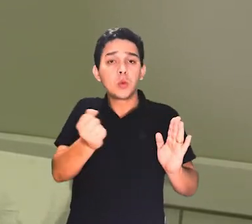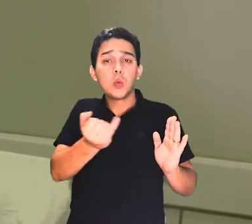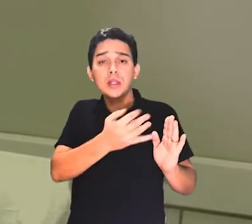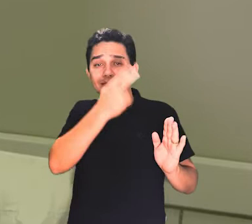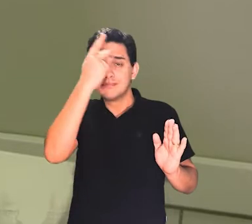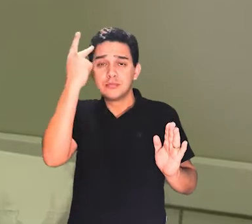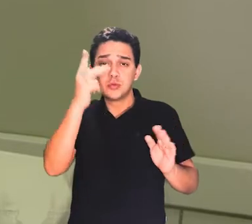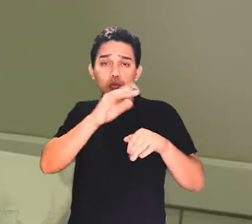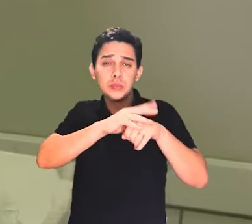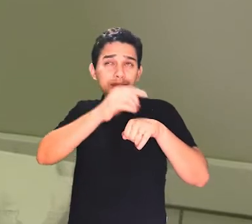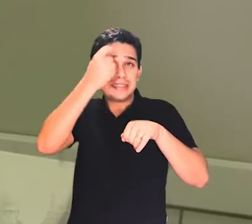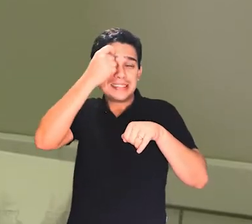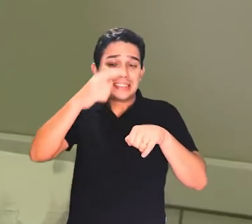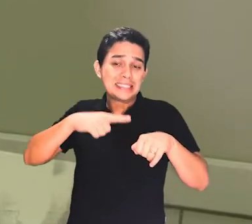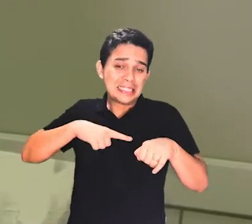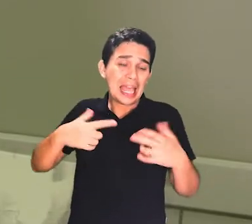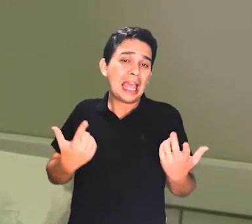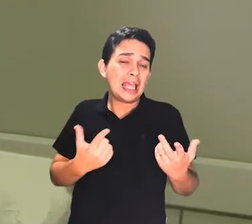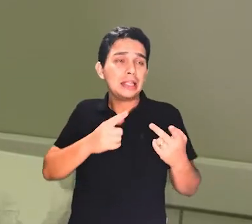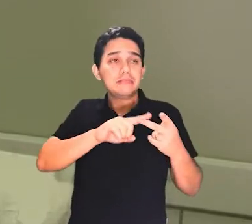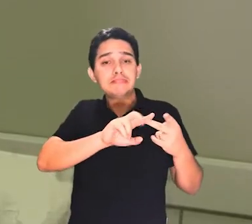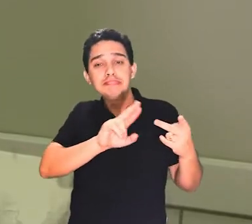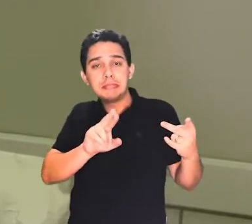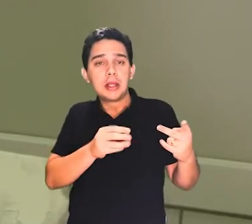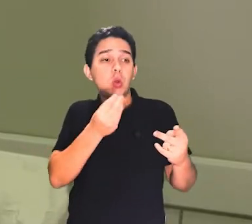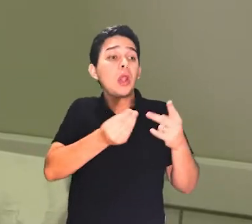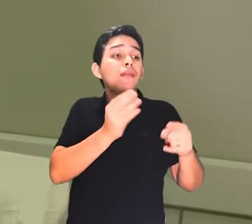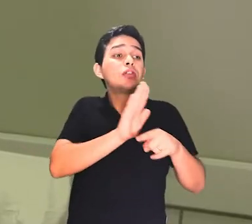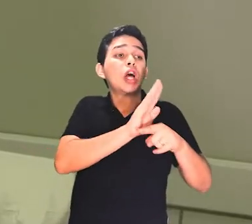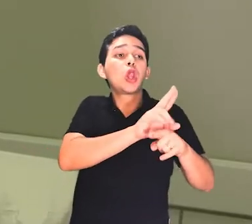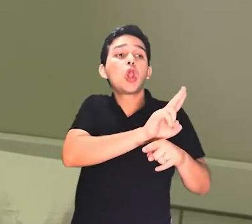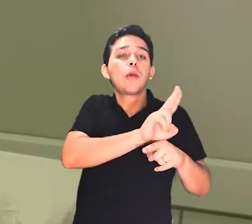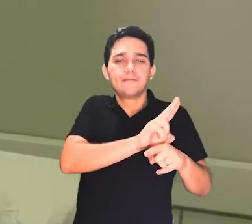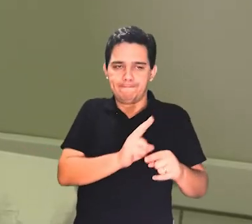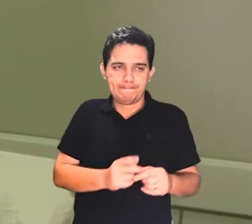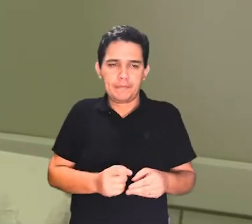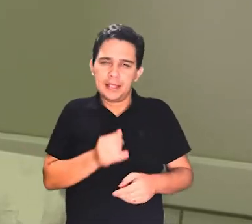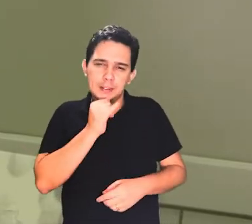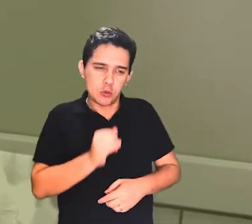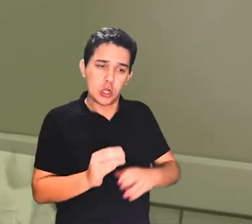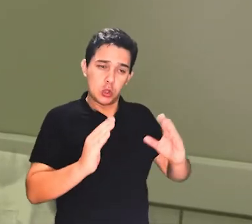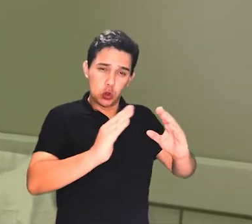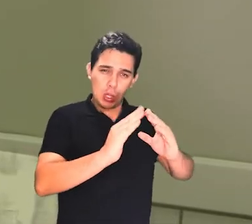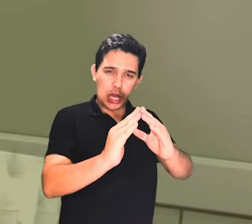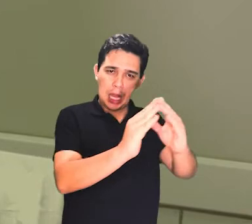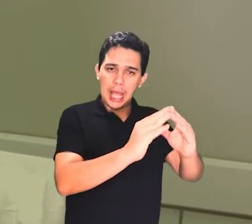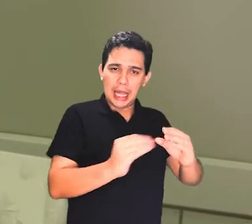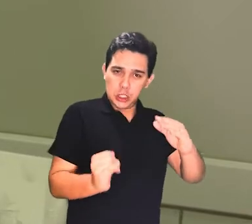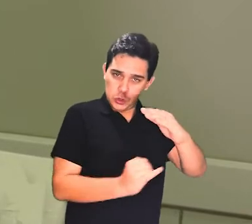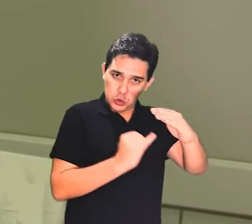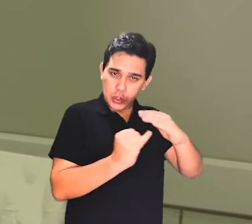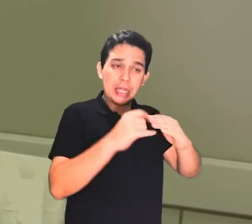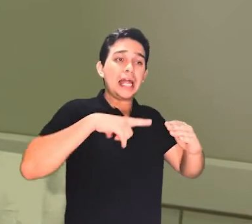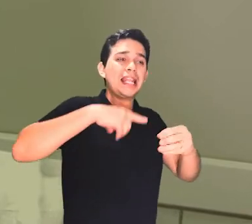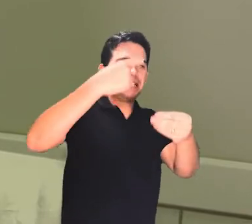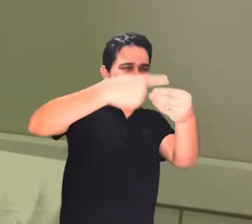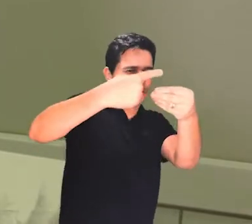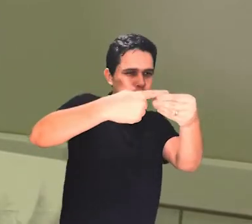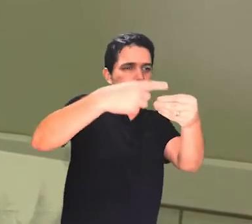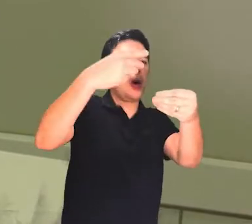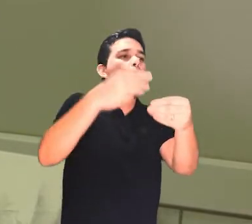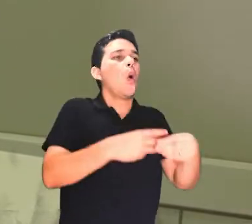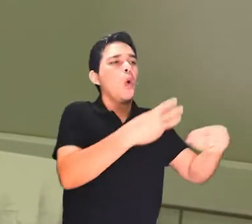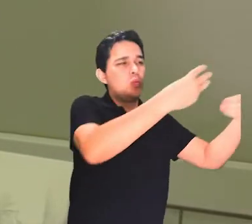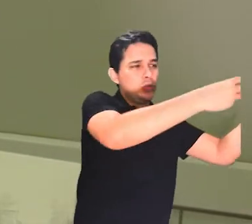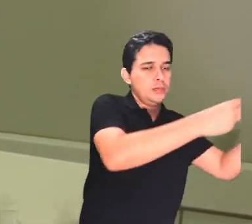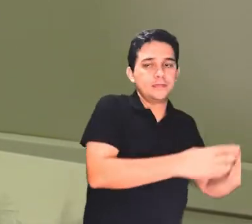de Saúde e a Secretaria Municipal de Saúde daquele município onde a instituição está situada, eles